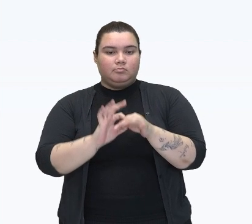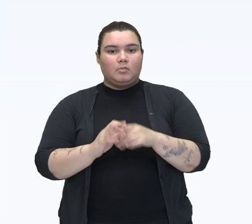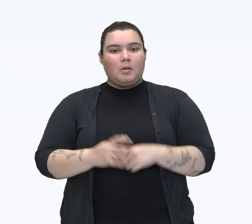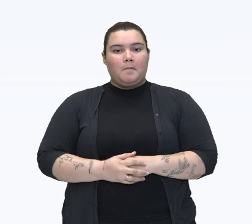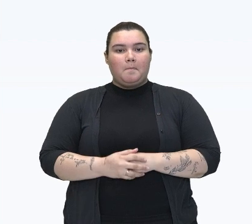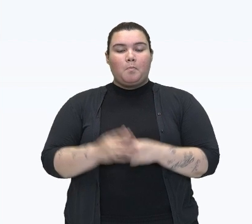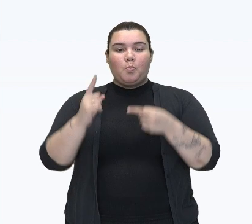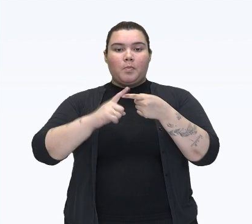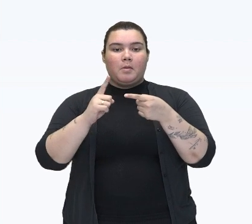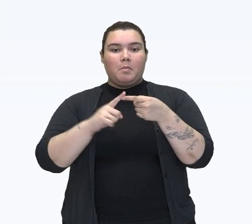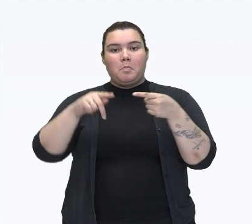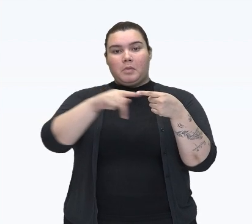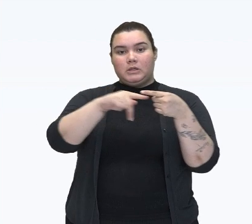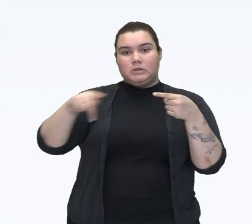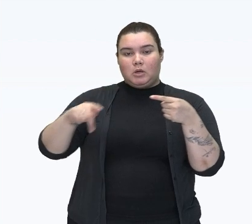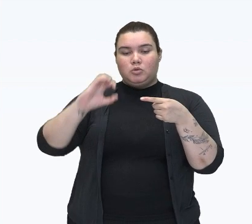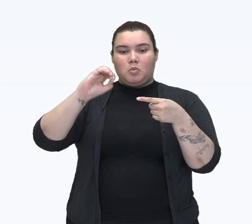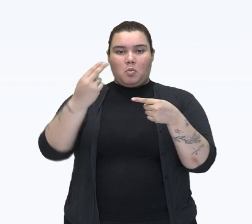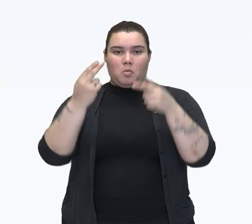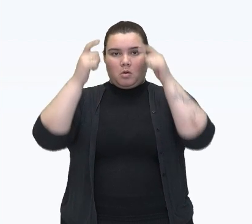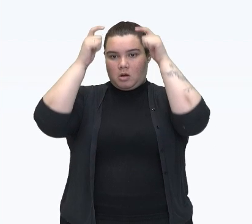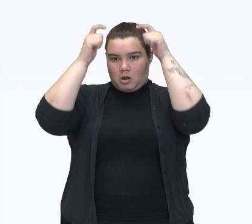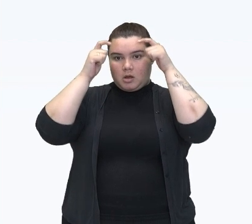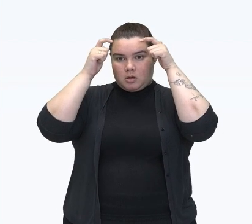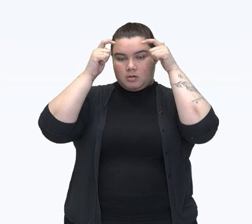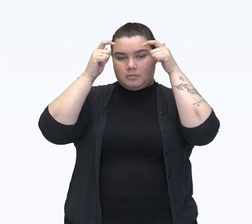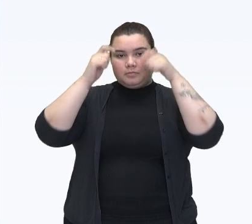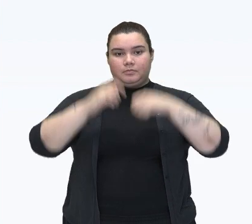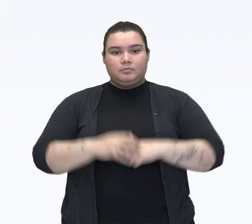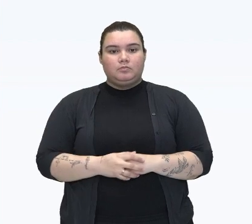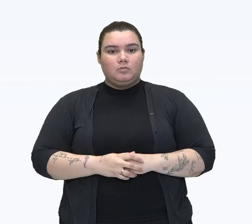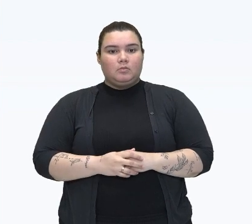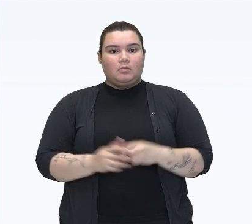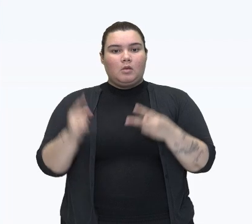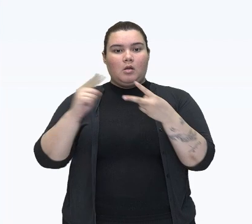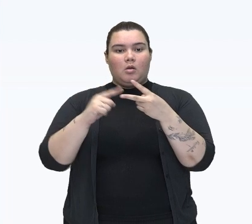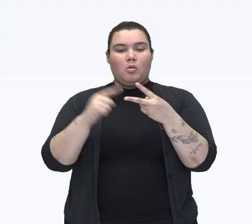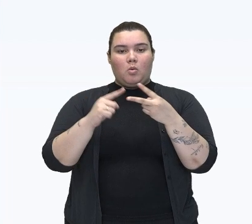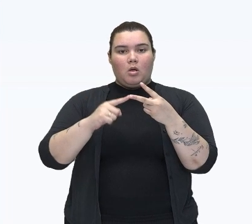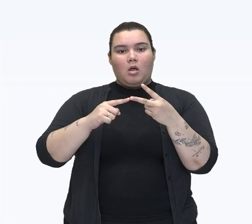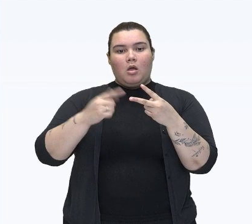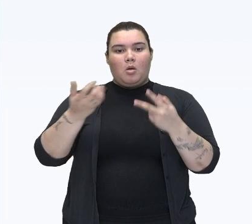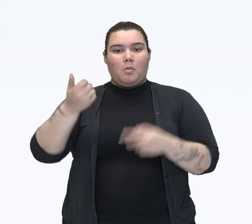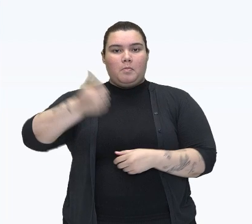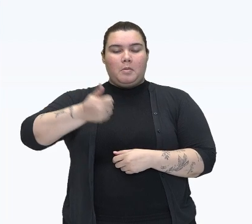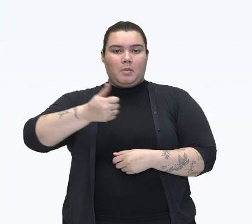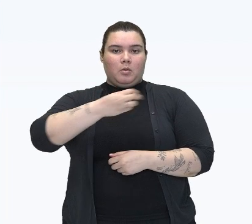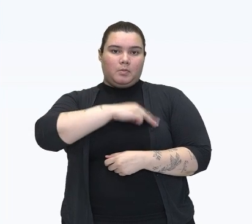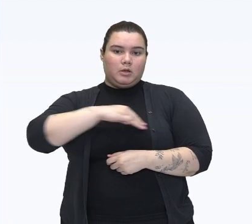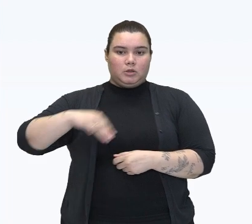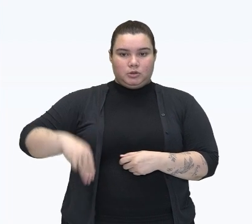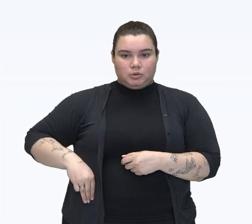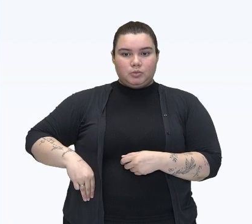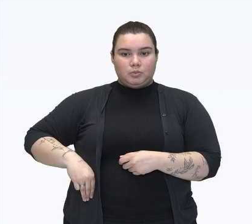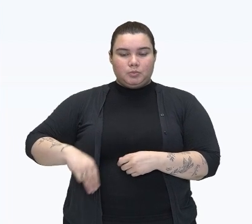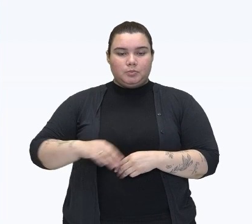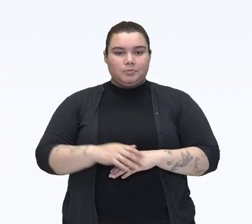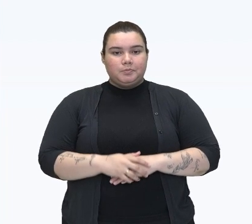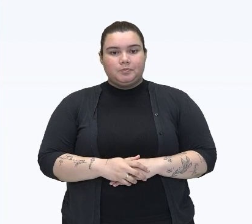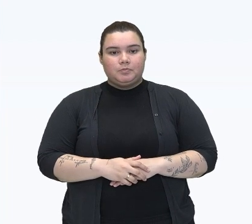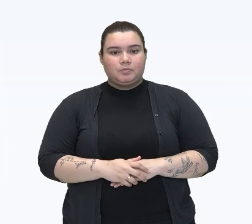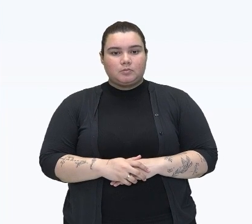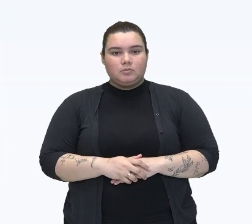ou o presidente, e chefe de governo, que é o chanceler ou o primeiro-ministro.